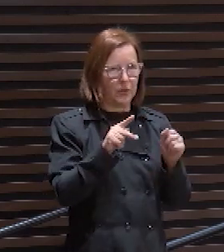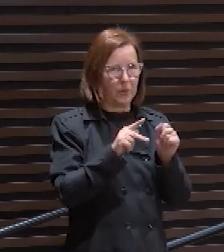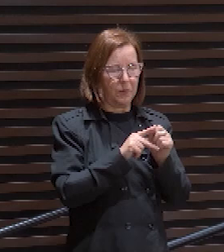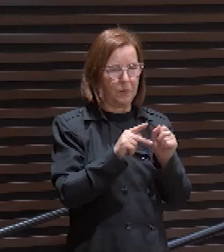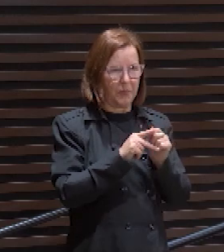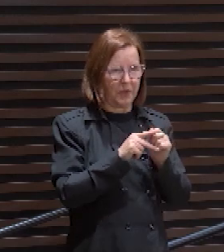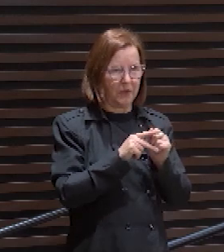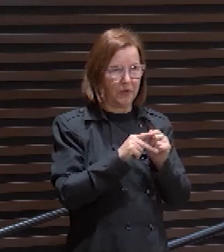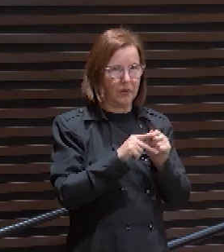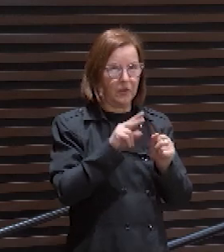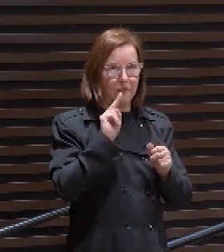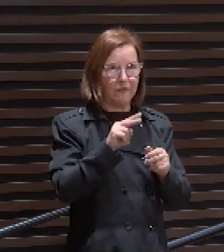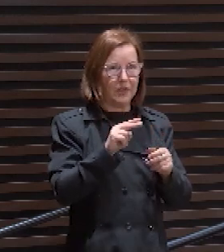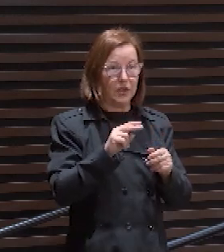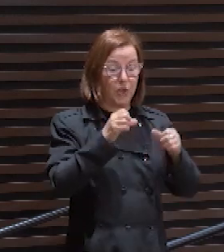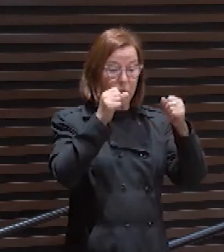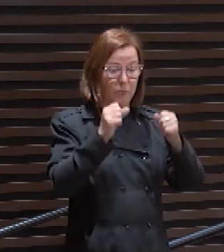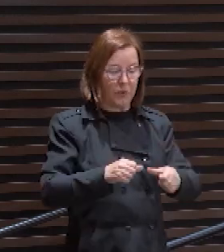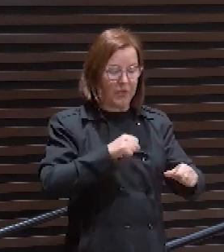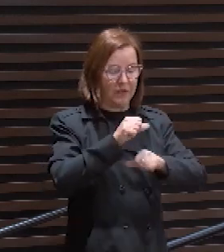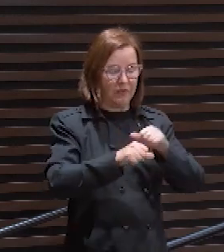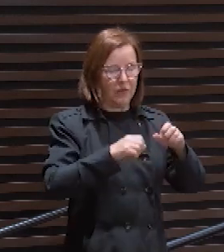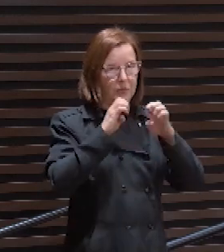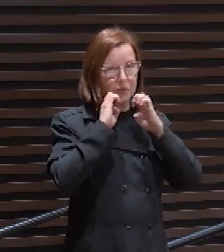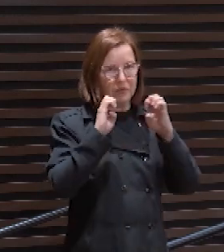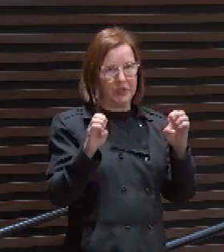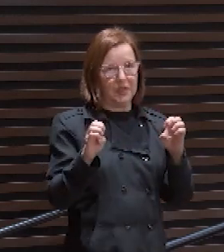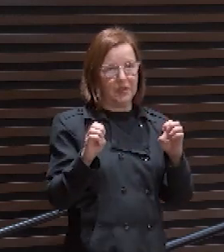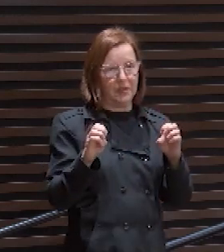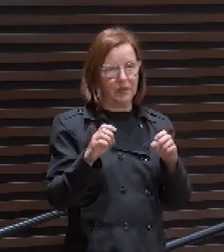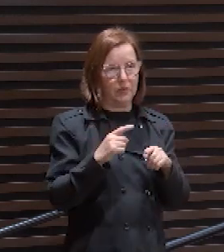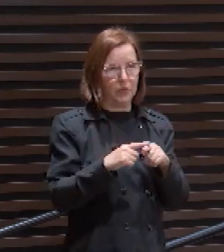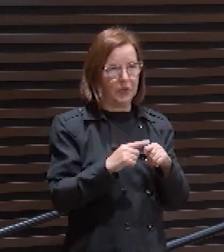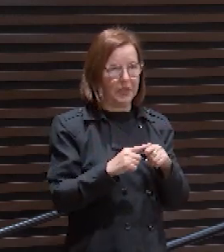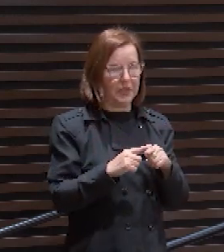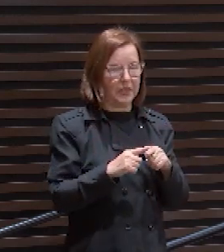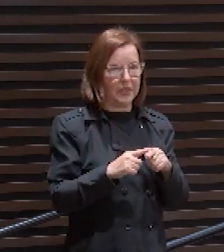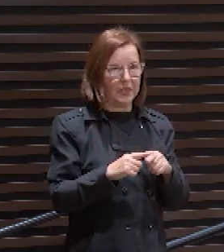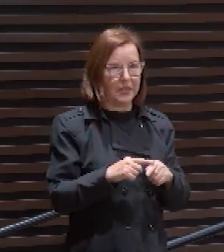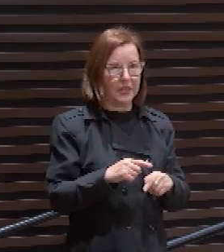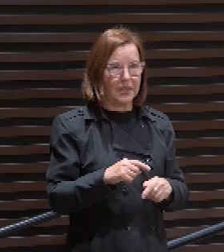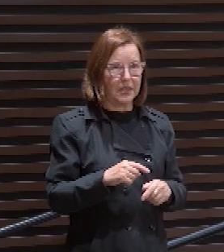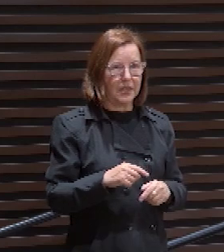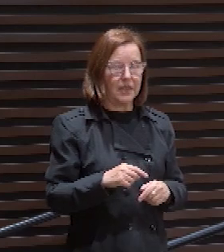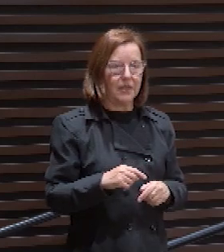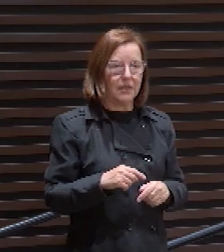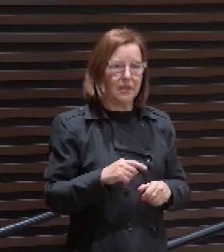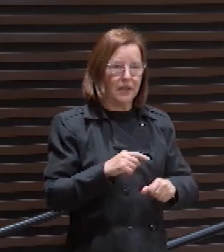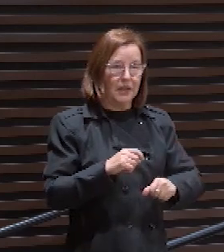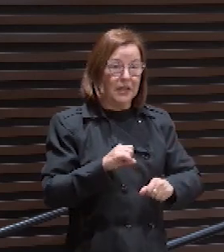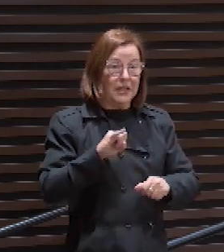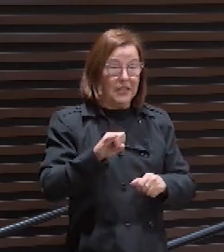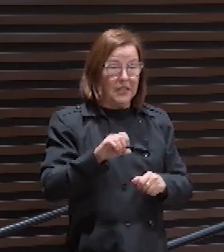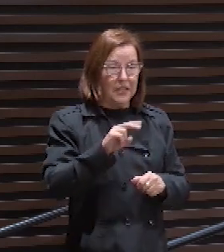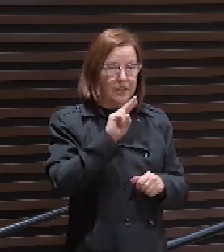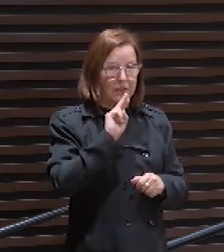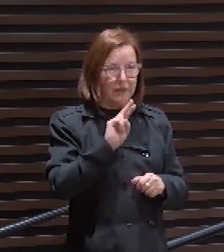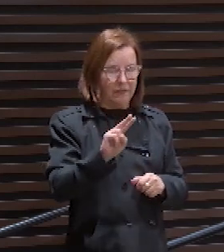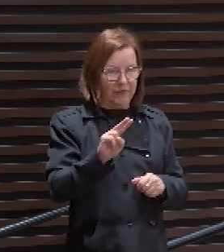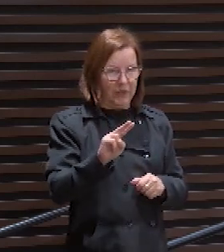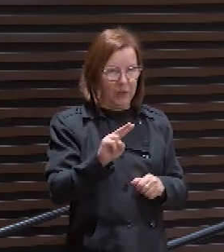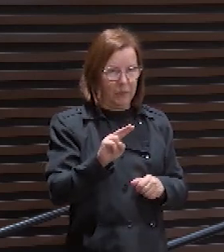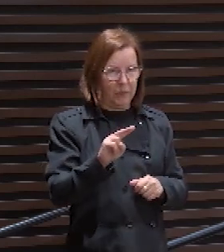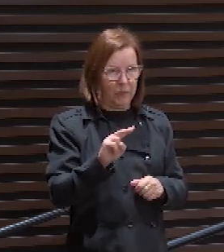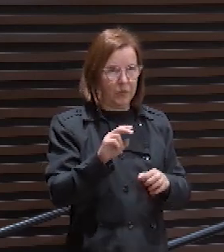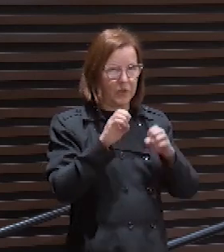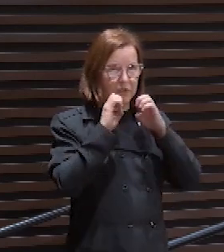poder transformador do Evangelho. Porque quando nós olhamos para os Evangelhos, vemos um Pedro como sendo um